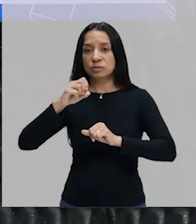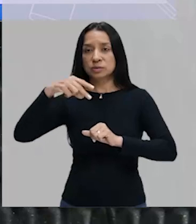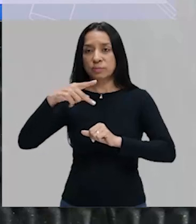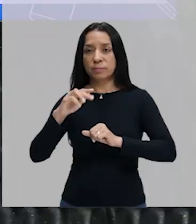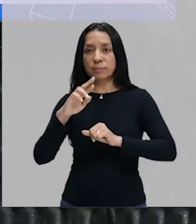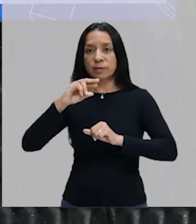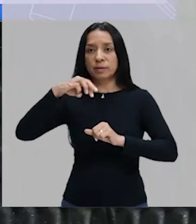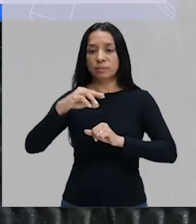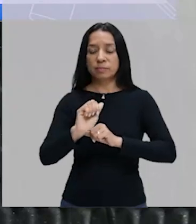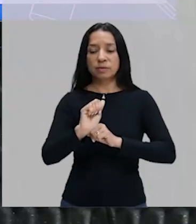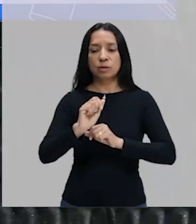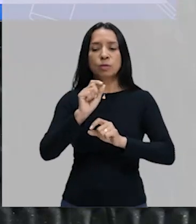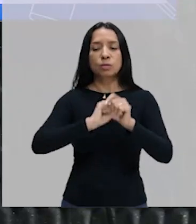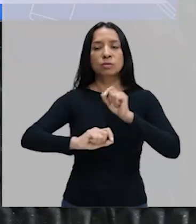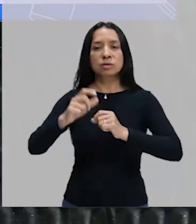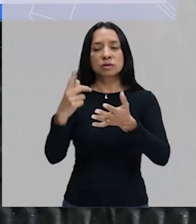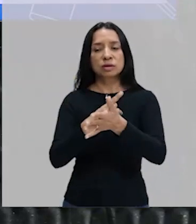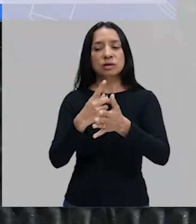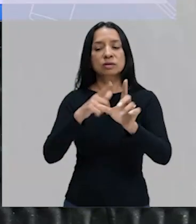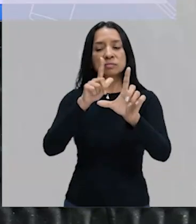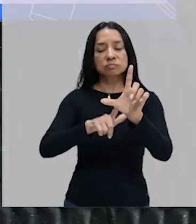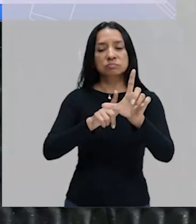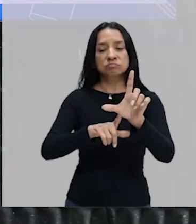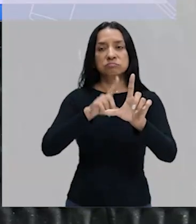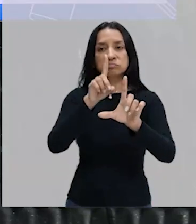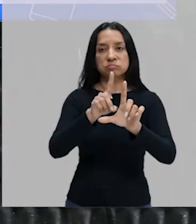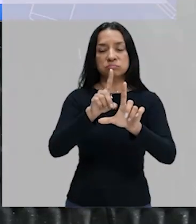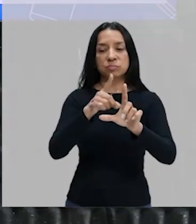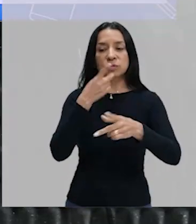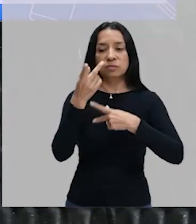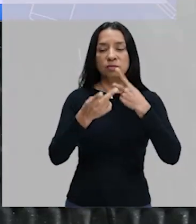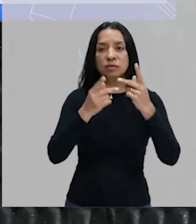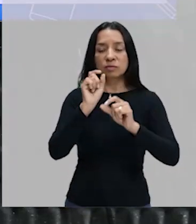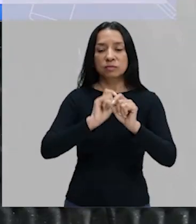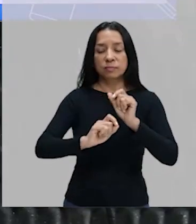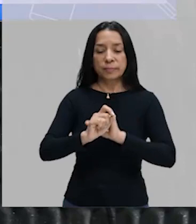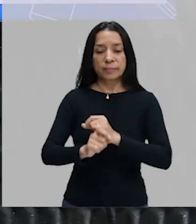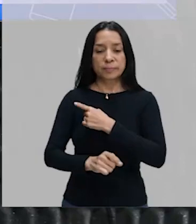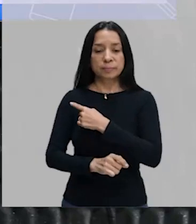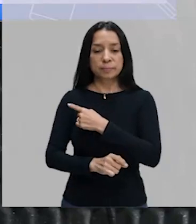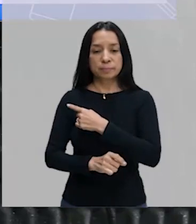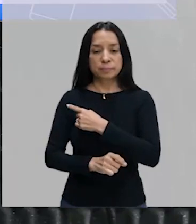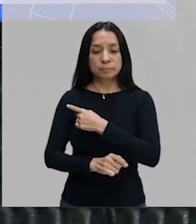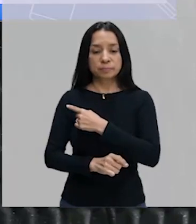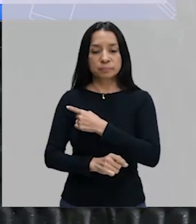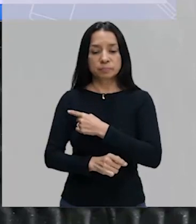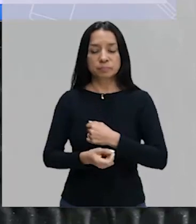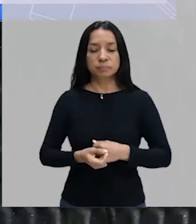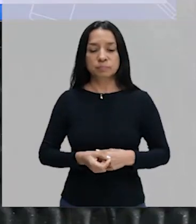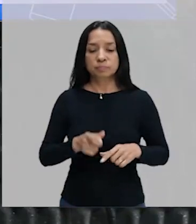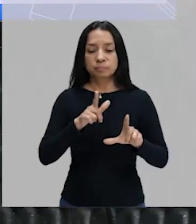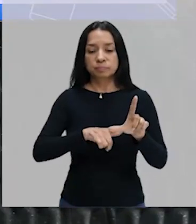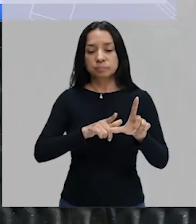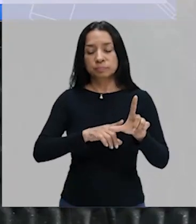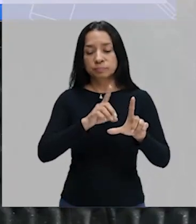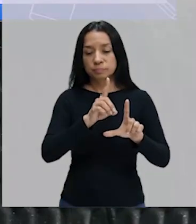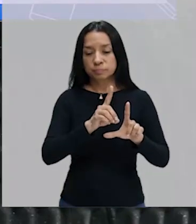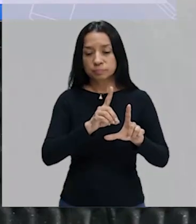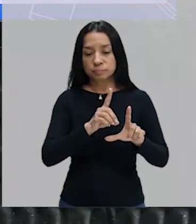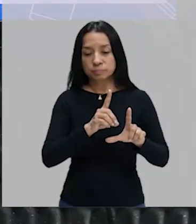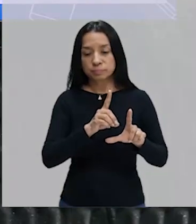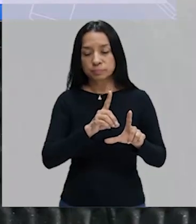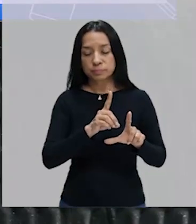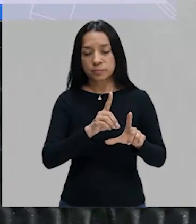por conta disso. O que está errado a letra D? A letra D diz o seguinte: Mesozoico é marcado pelo surgimento